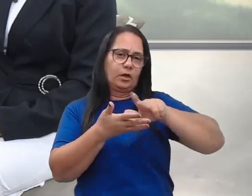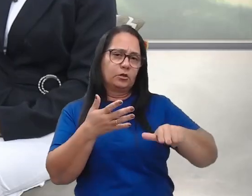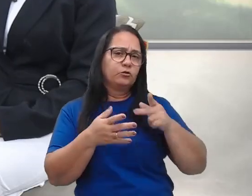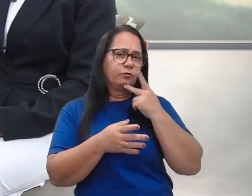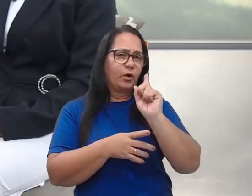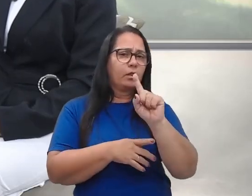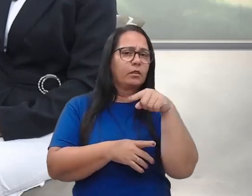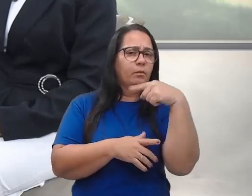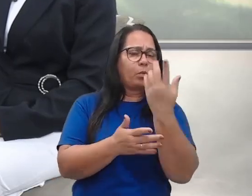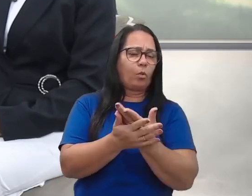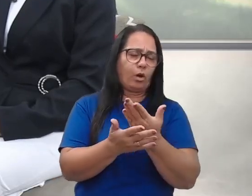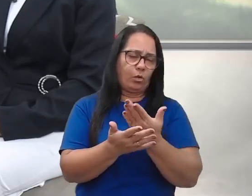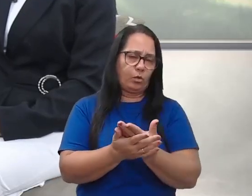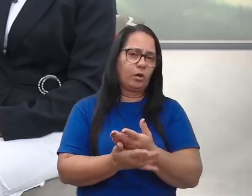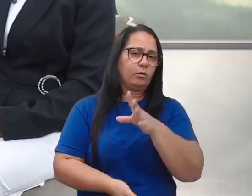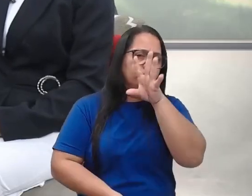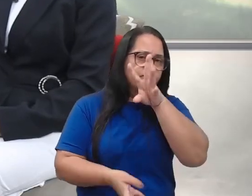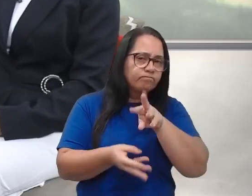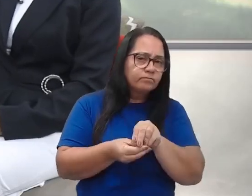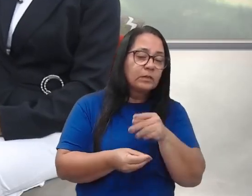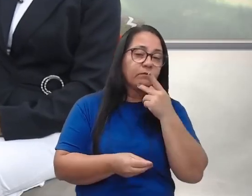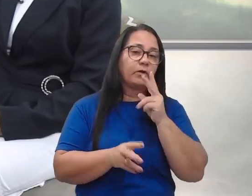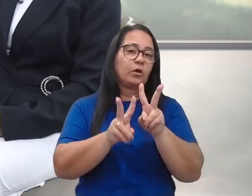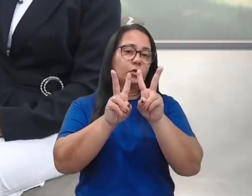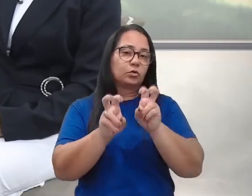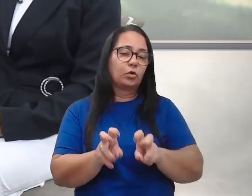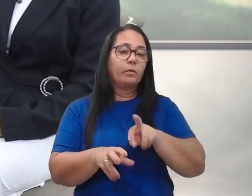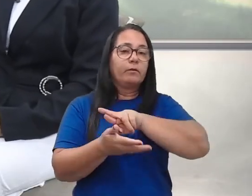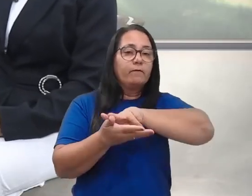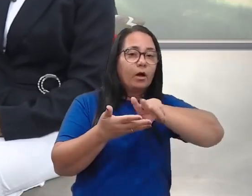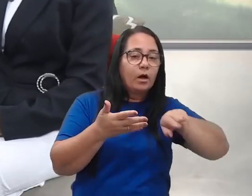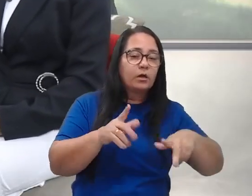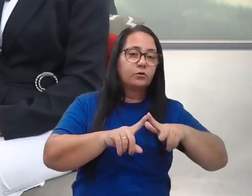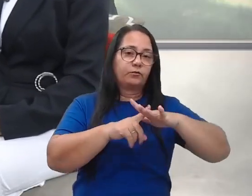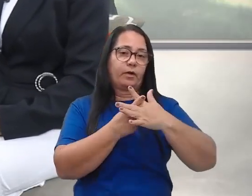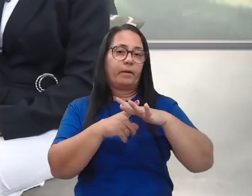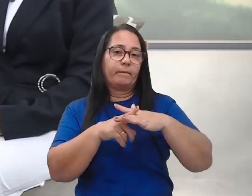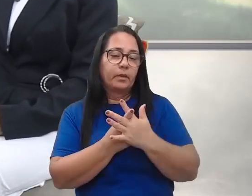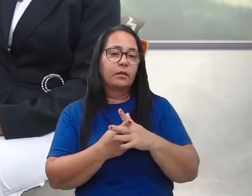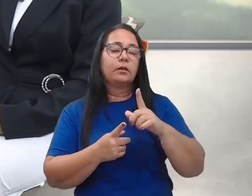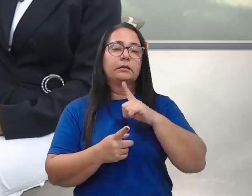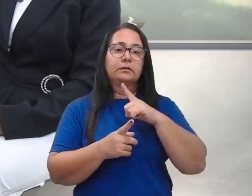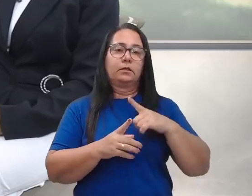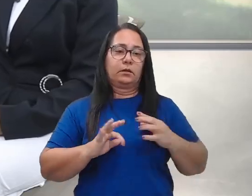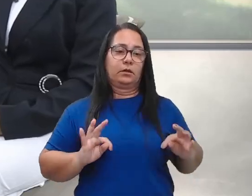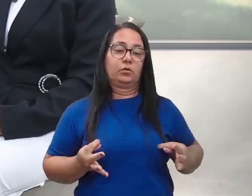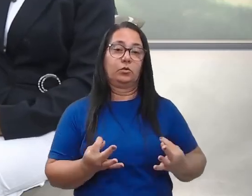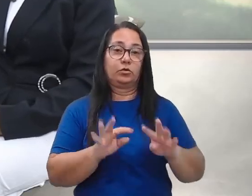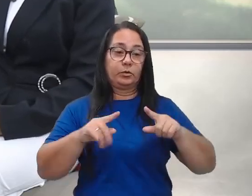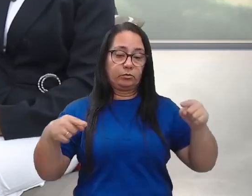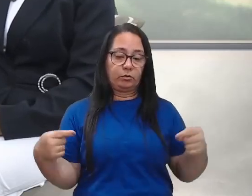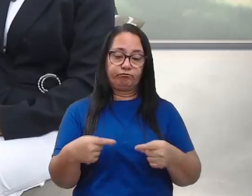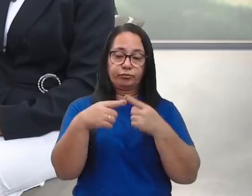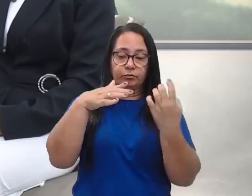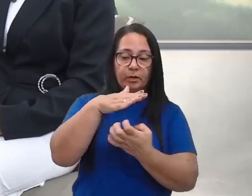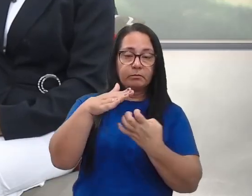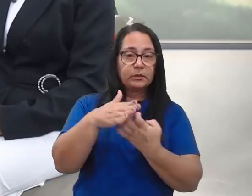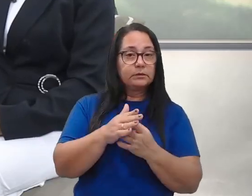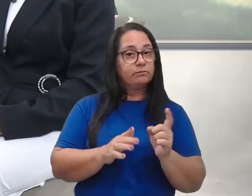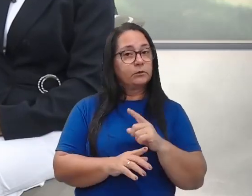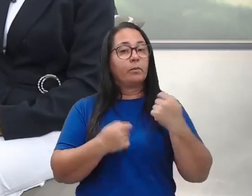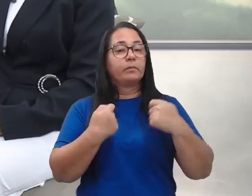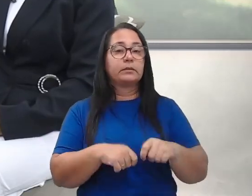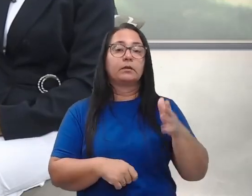aula, existem várias ferramentas tecnológicas, mas nem todas elas são adequadas para todas as empresas. Então, entender qual é a minha realidade e do